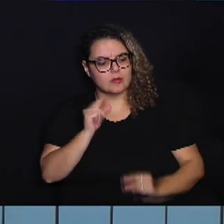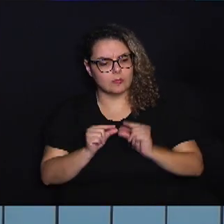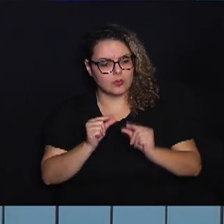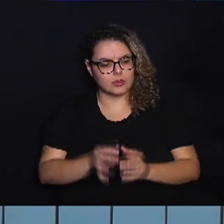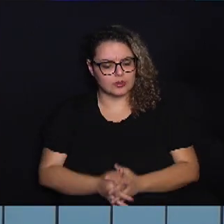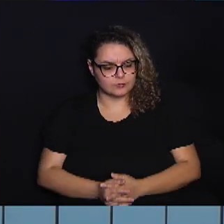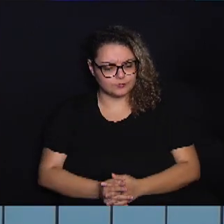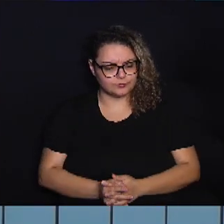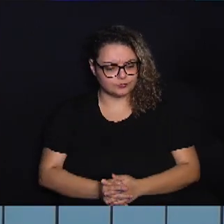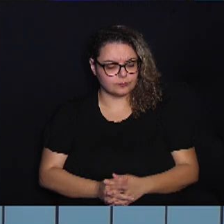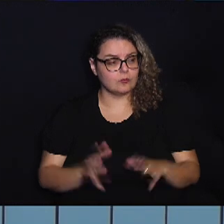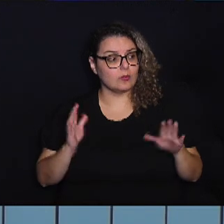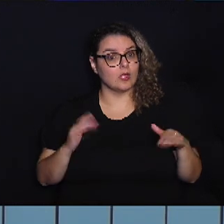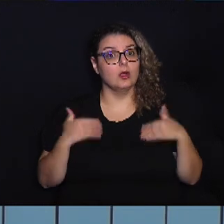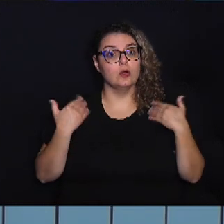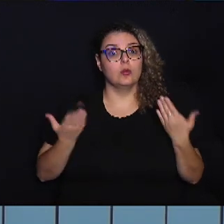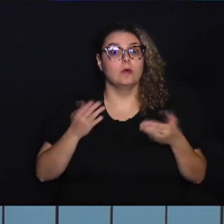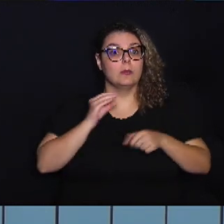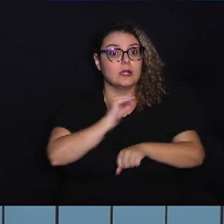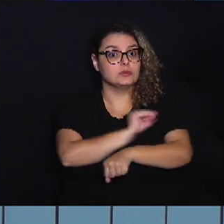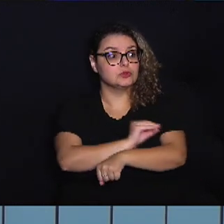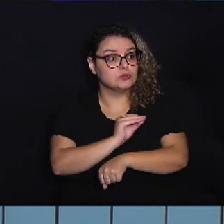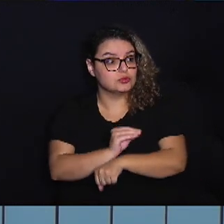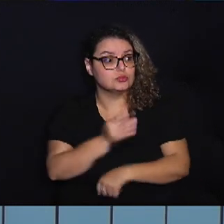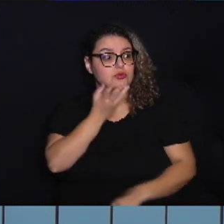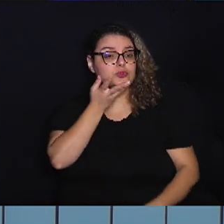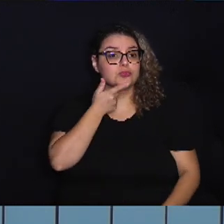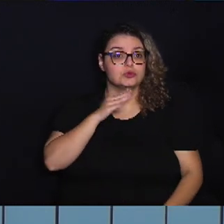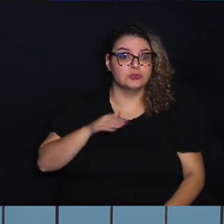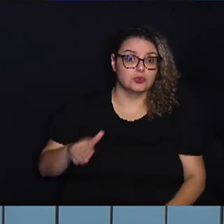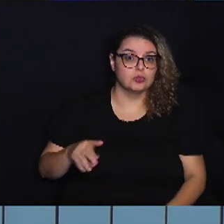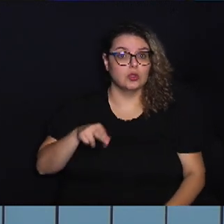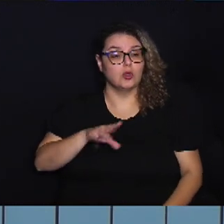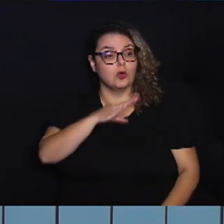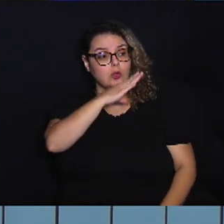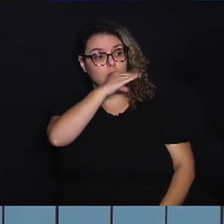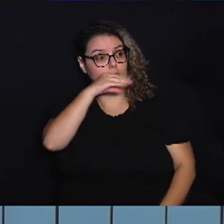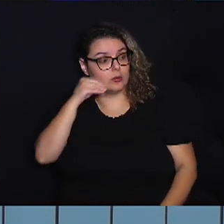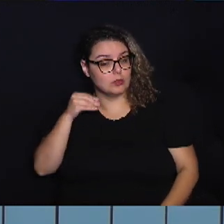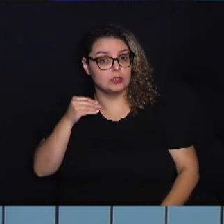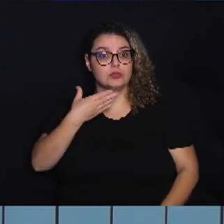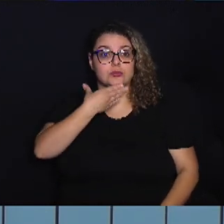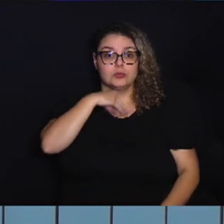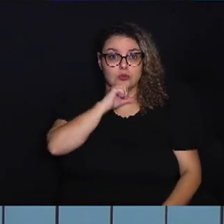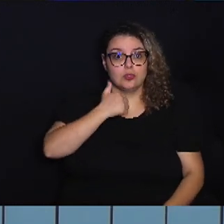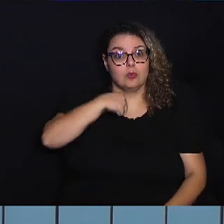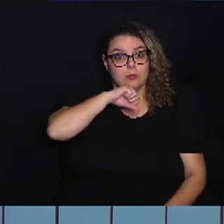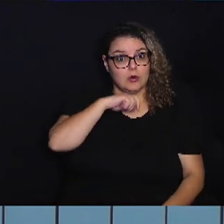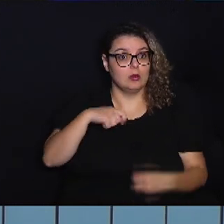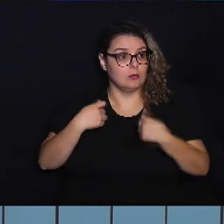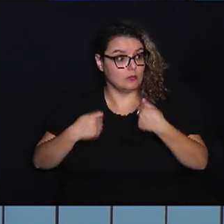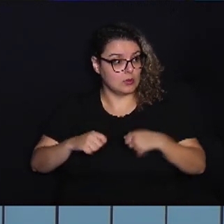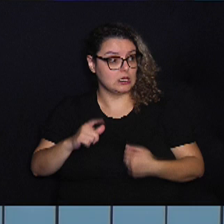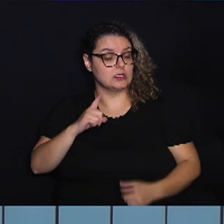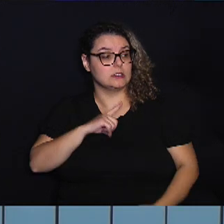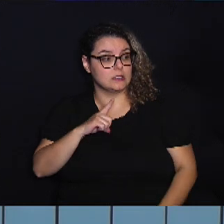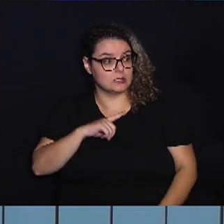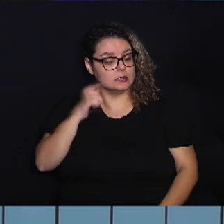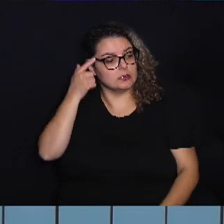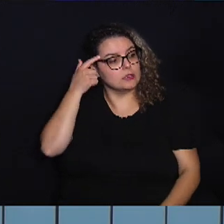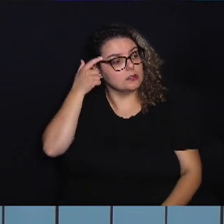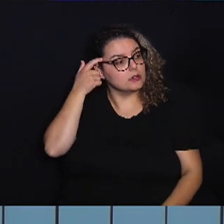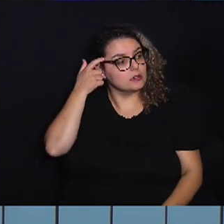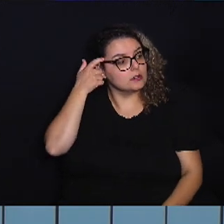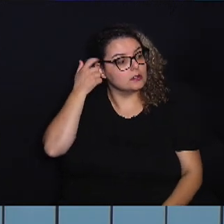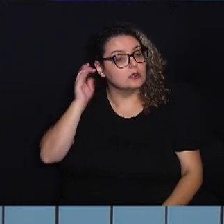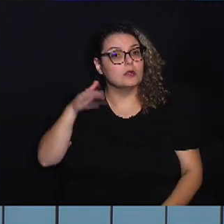agora quais são os cuidados com a criança ou adolescente, que os pais precisam aí ter quando